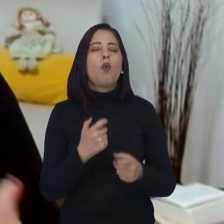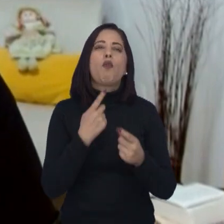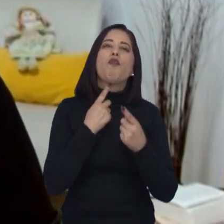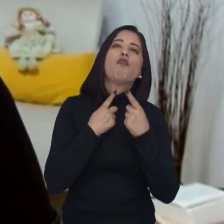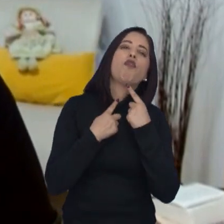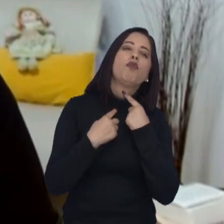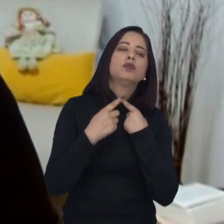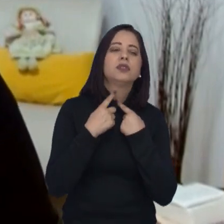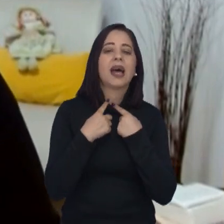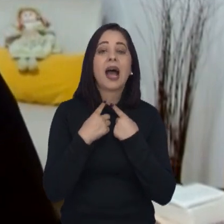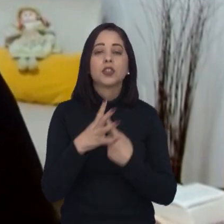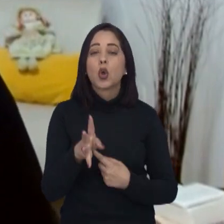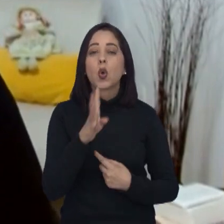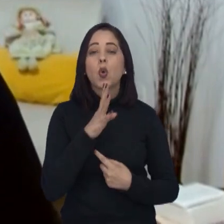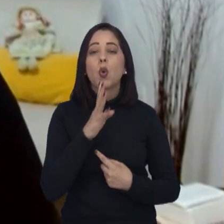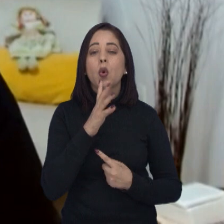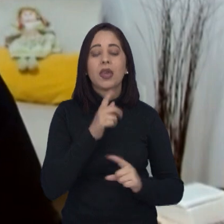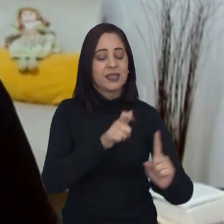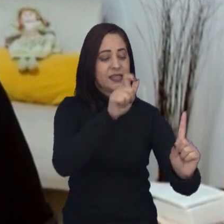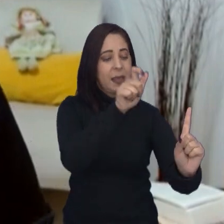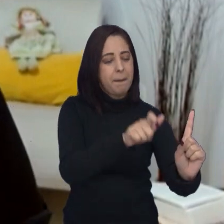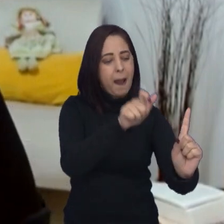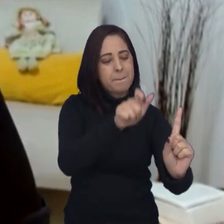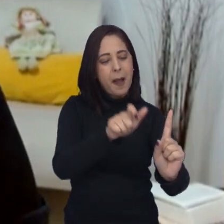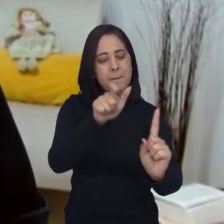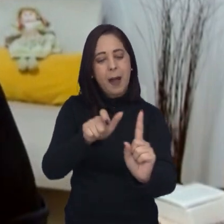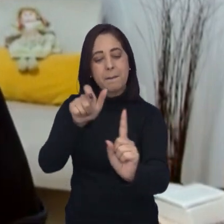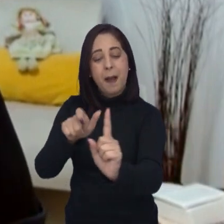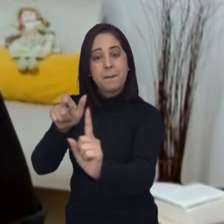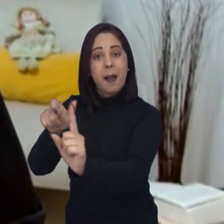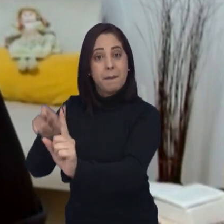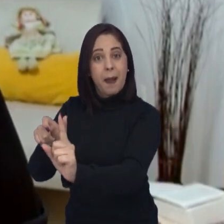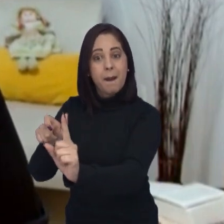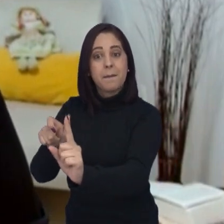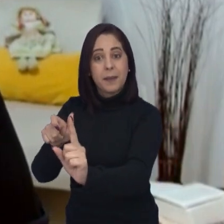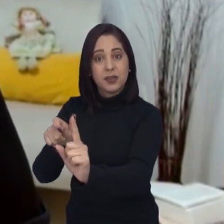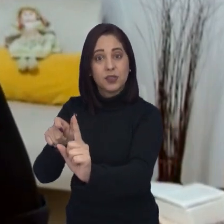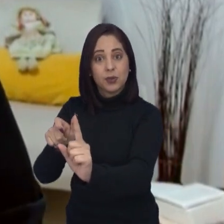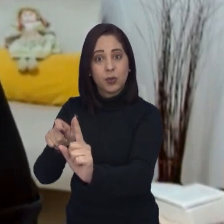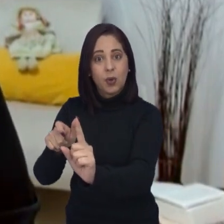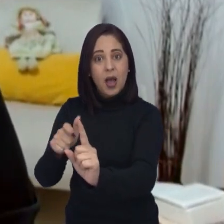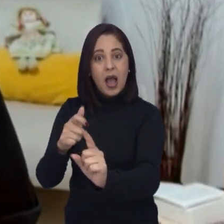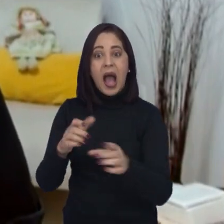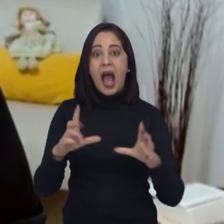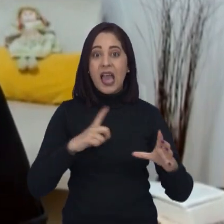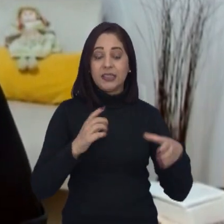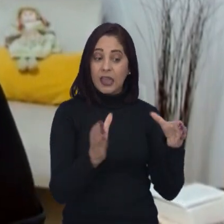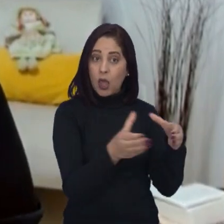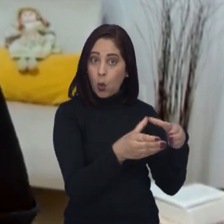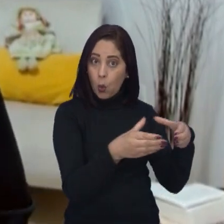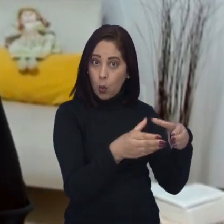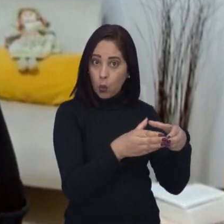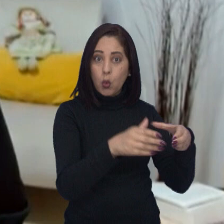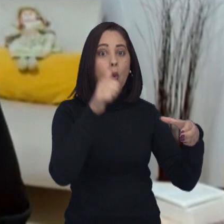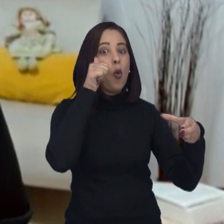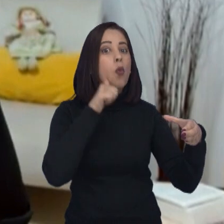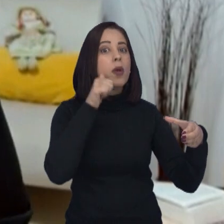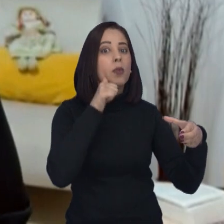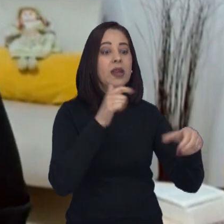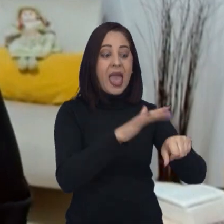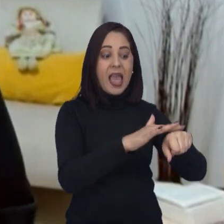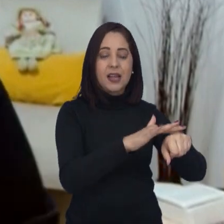me conhecer mais e de me aceitar? Quando eu fui para um grupo de mulheres com